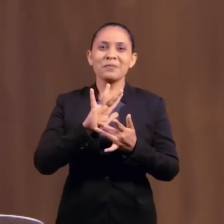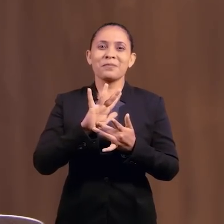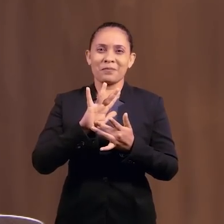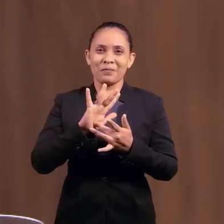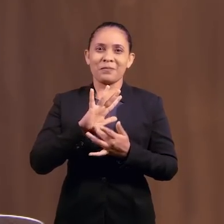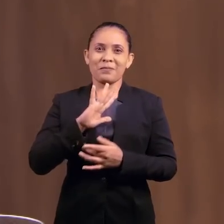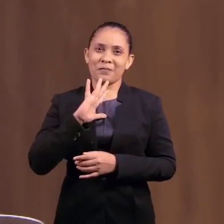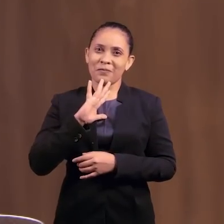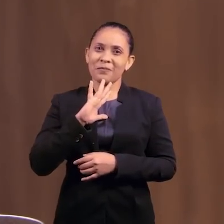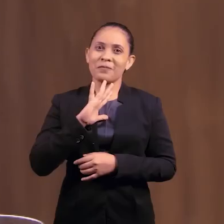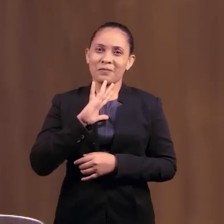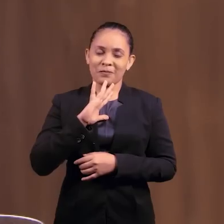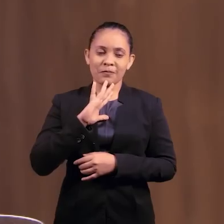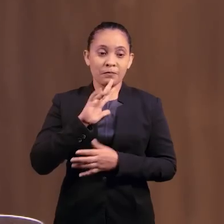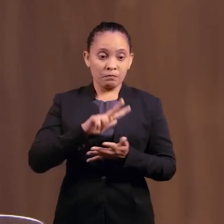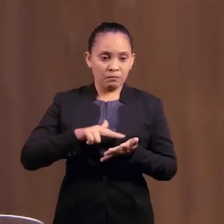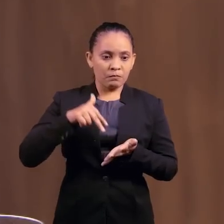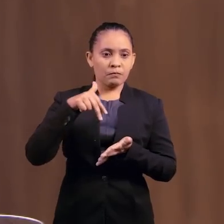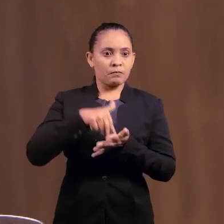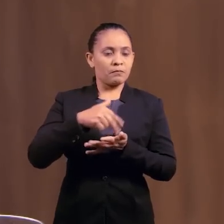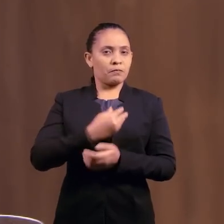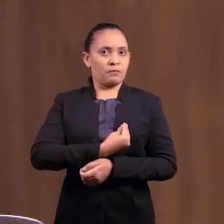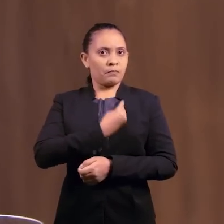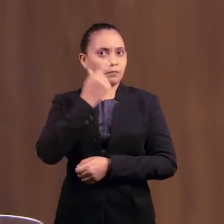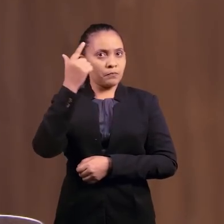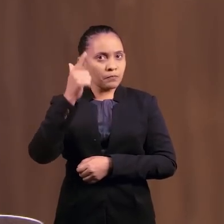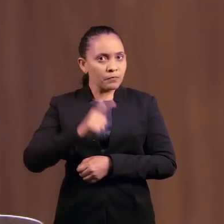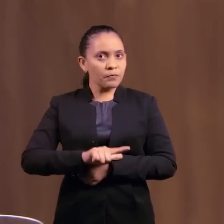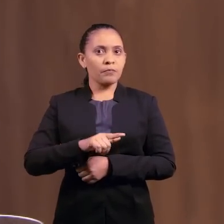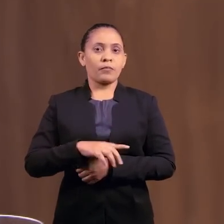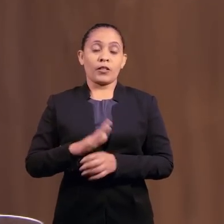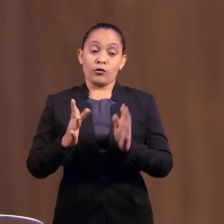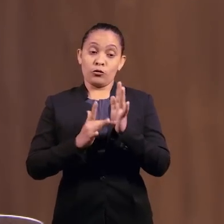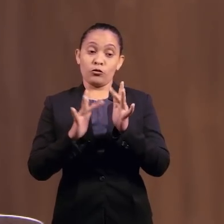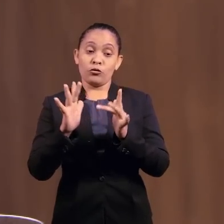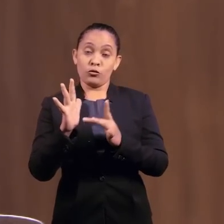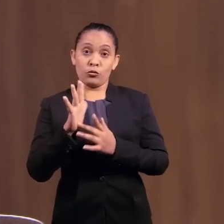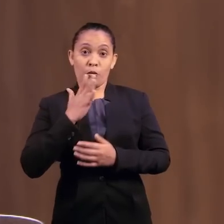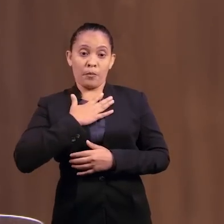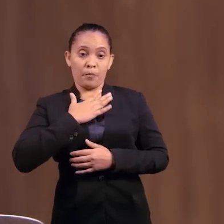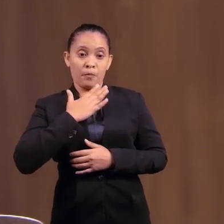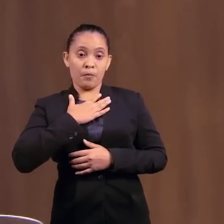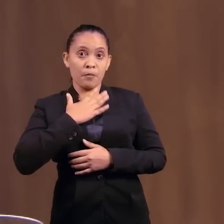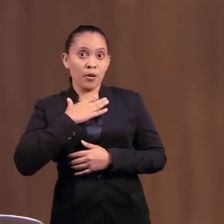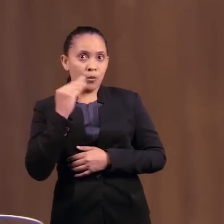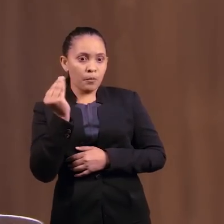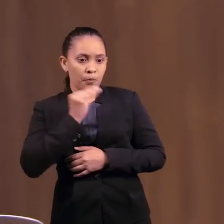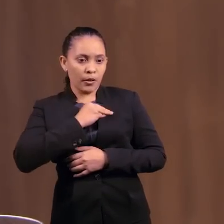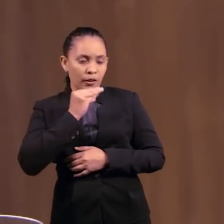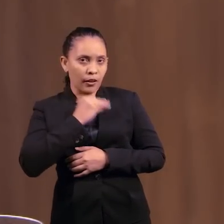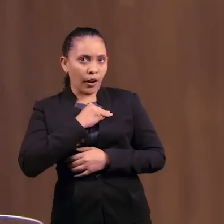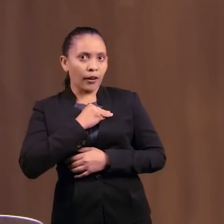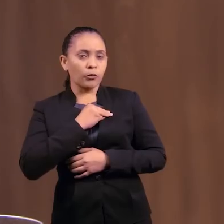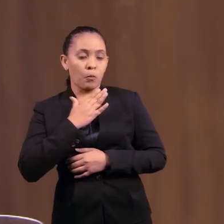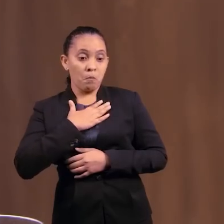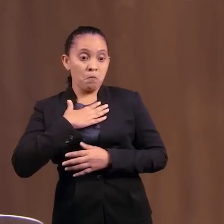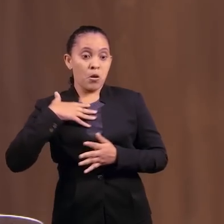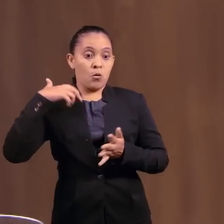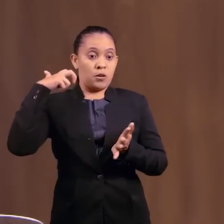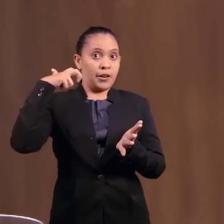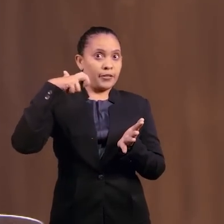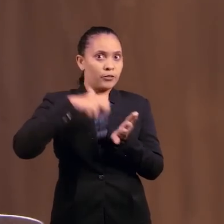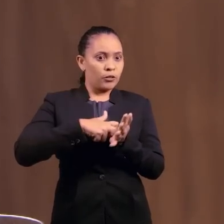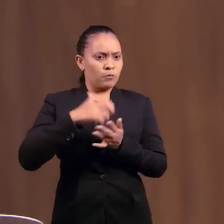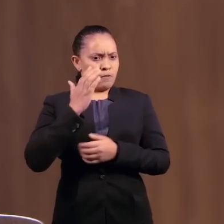meu sofrimento, ele substituiu o meu castigo e ele substituiu a minha morte. Então, quando